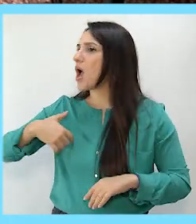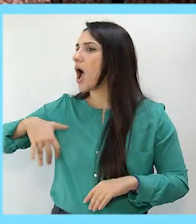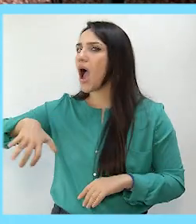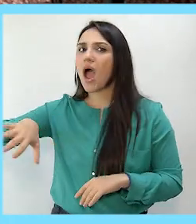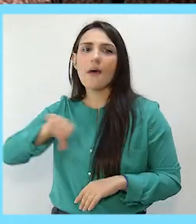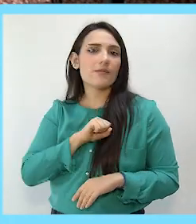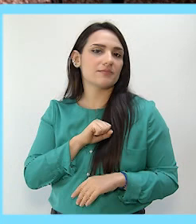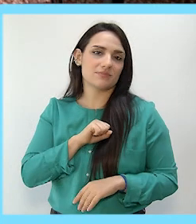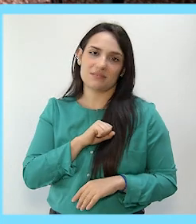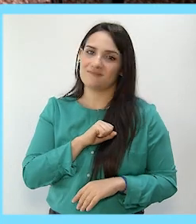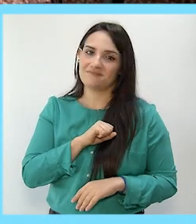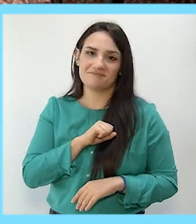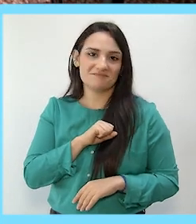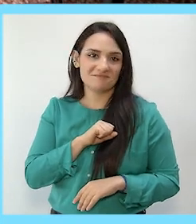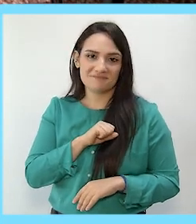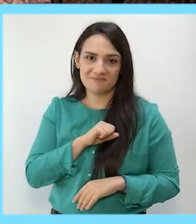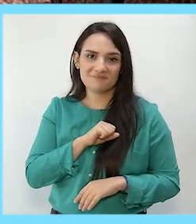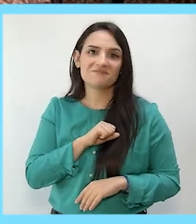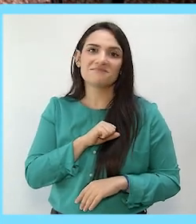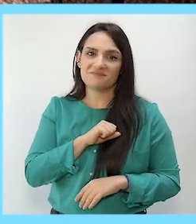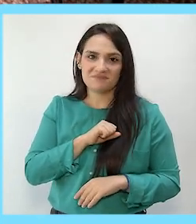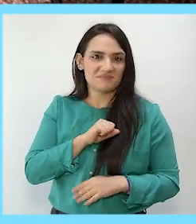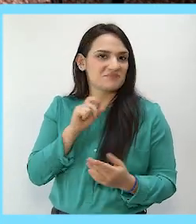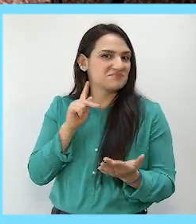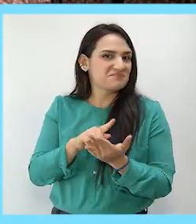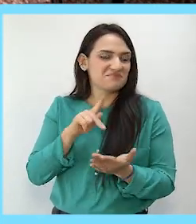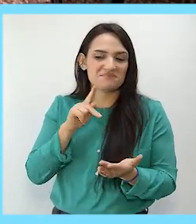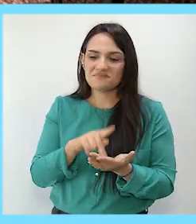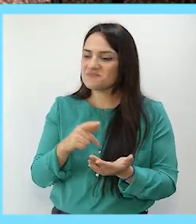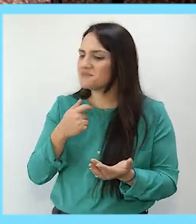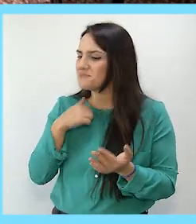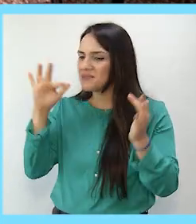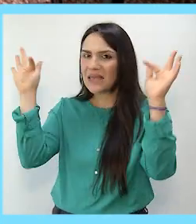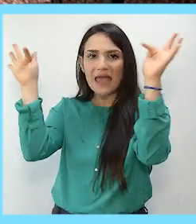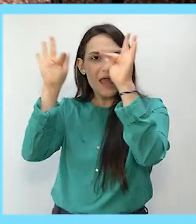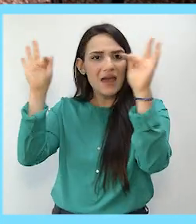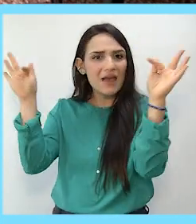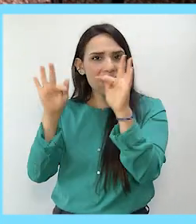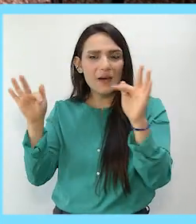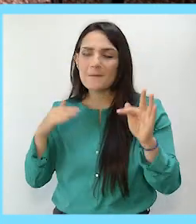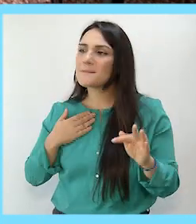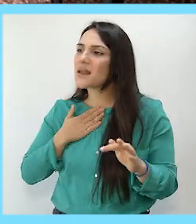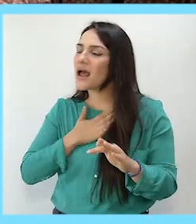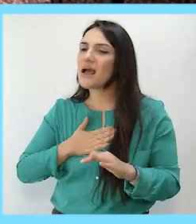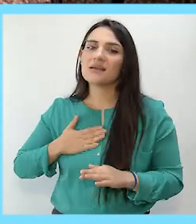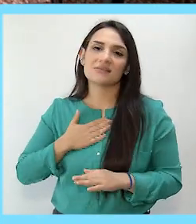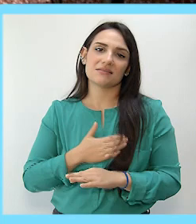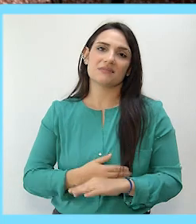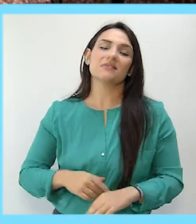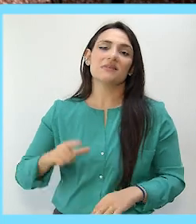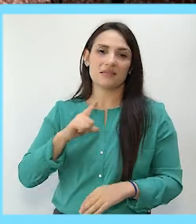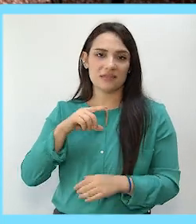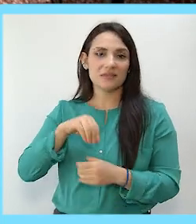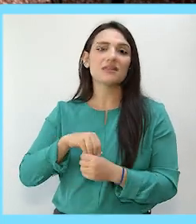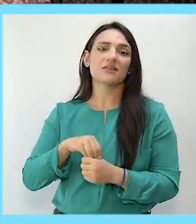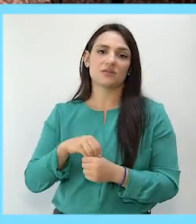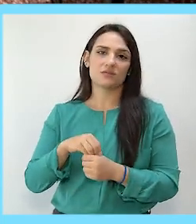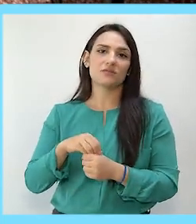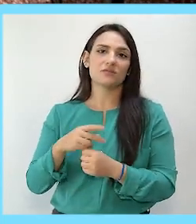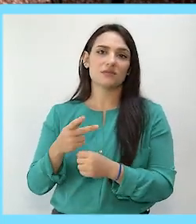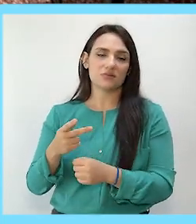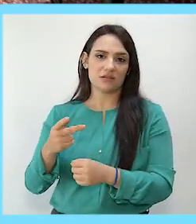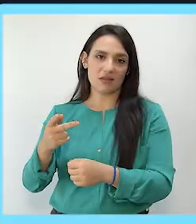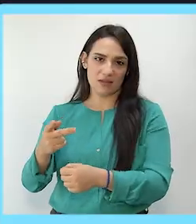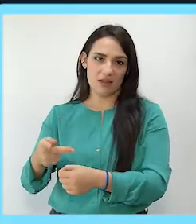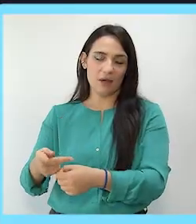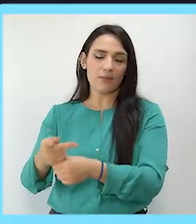me encontrei, que eu realmente sou extremamente feliz e realizada com o que eu faço. Doutora Fabíola, daqui a